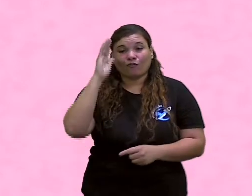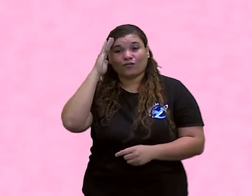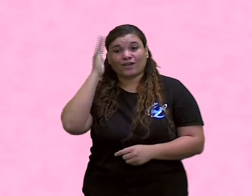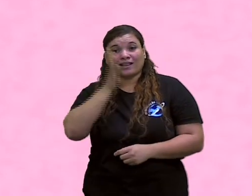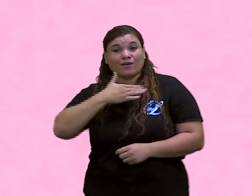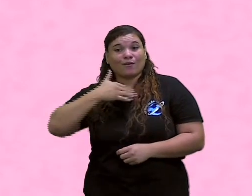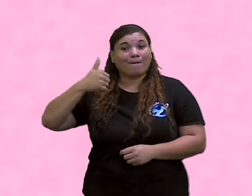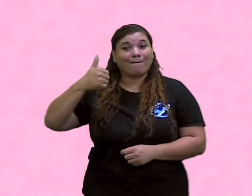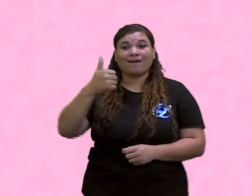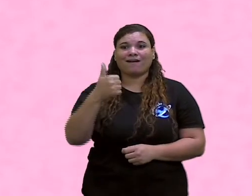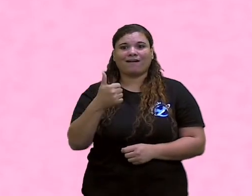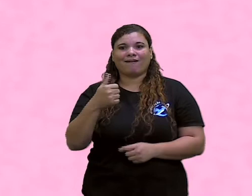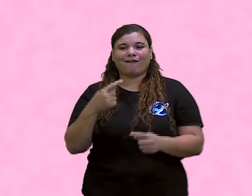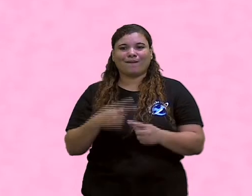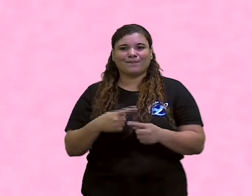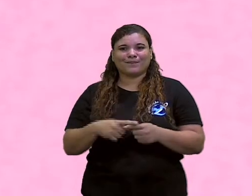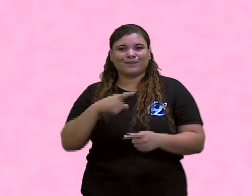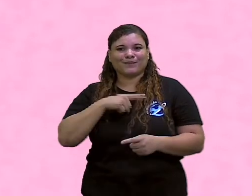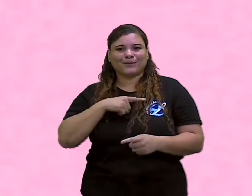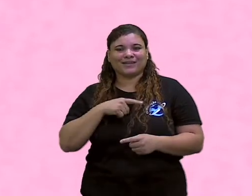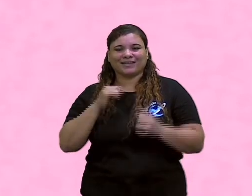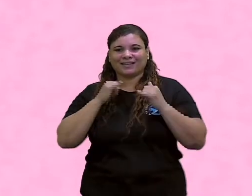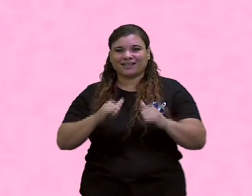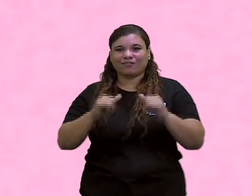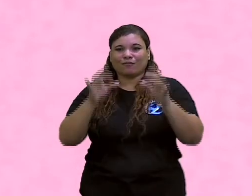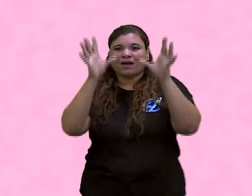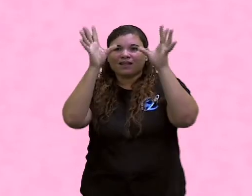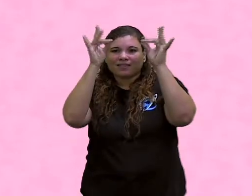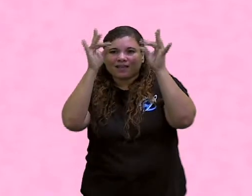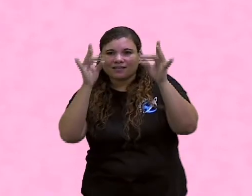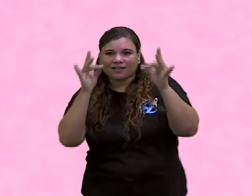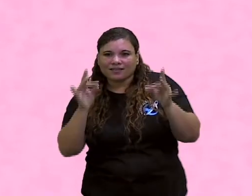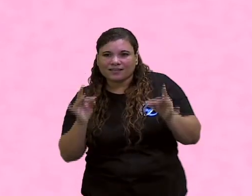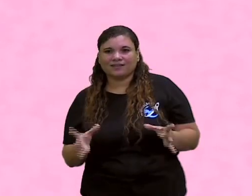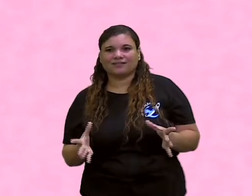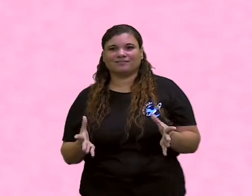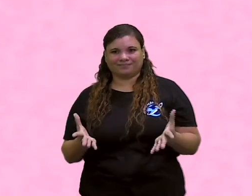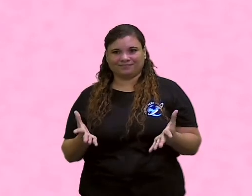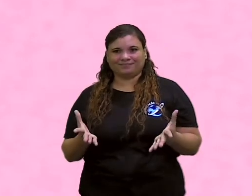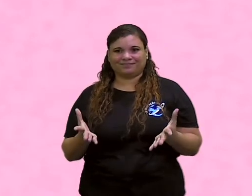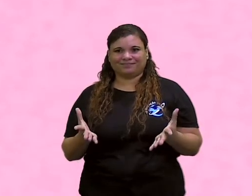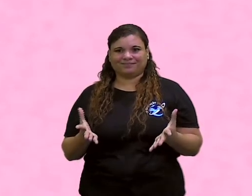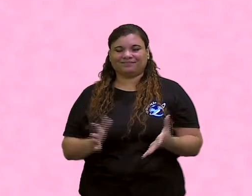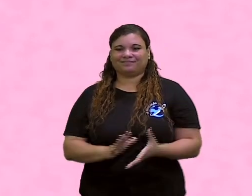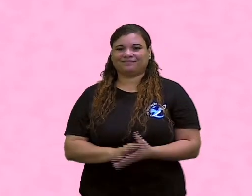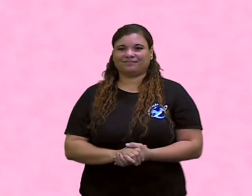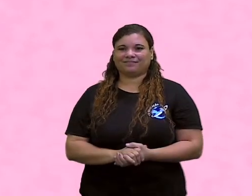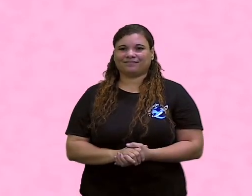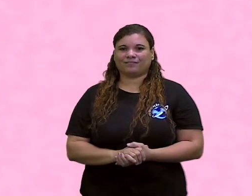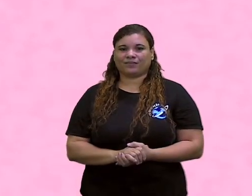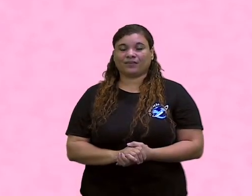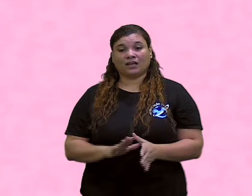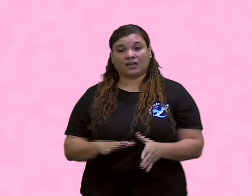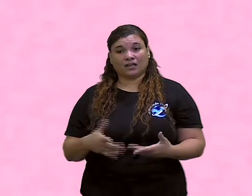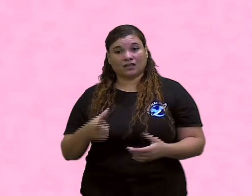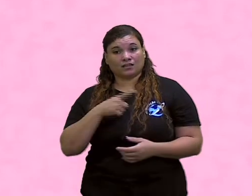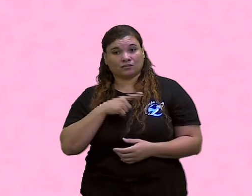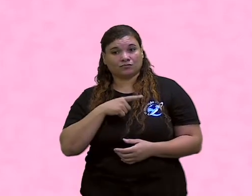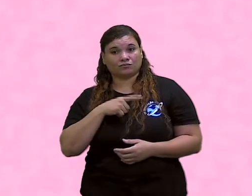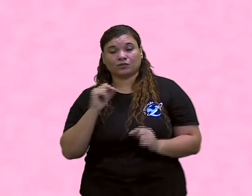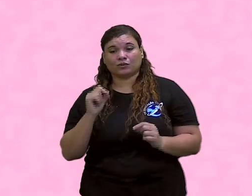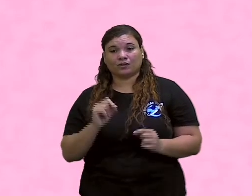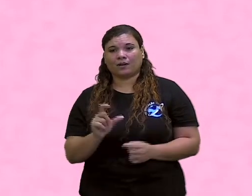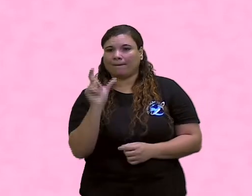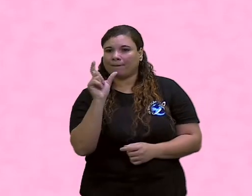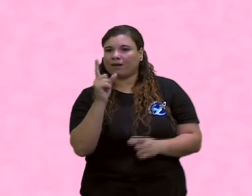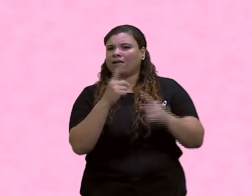para a informação específica, é ideal que tenha sim. Aí nós temos então que campeonato é um termo integrante, né, do